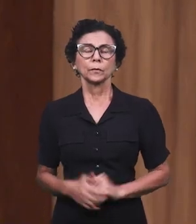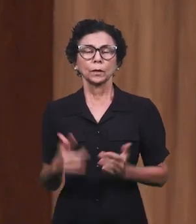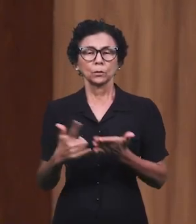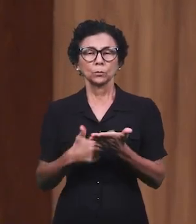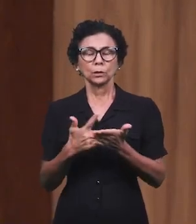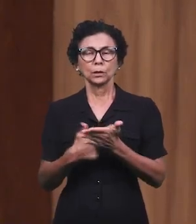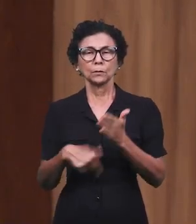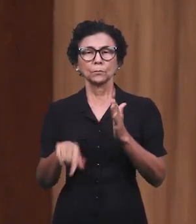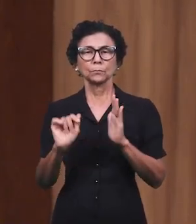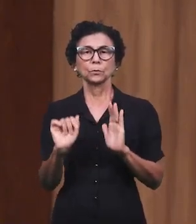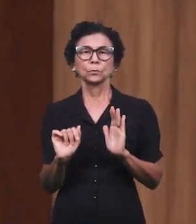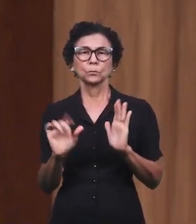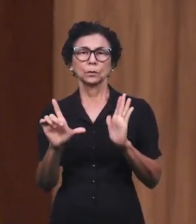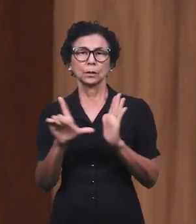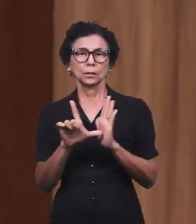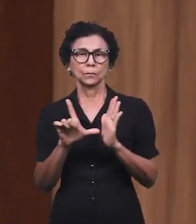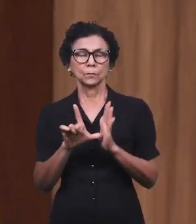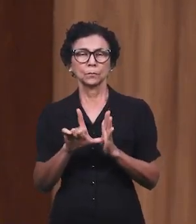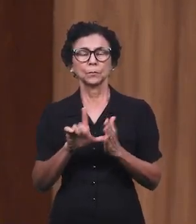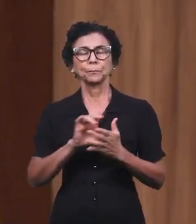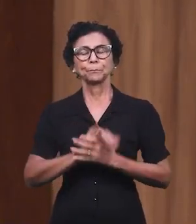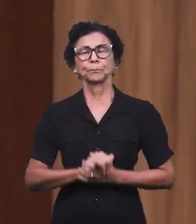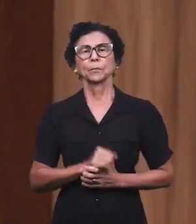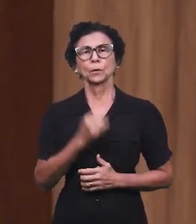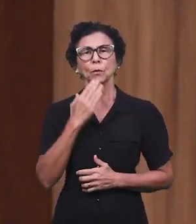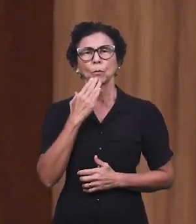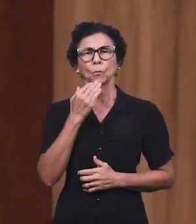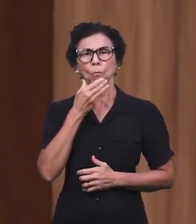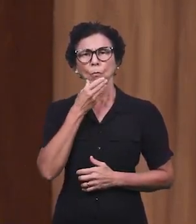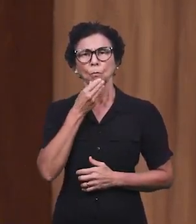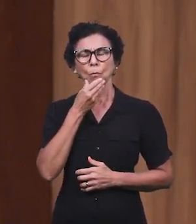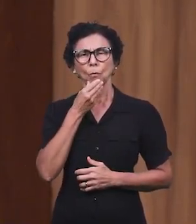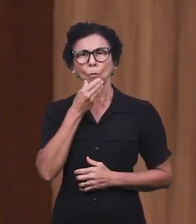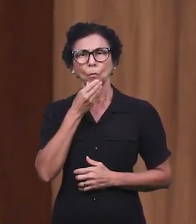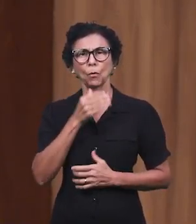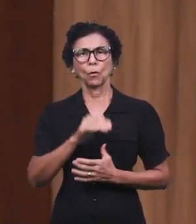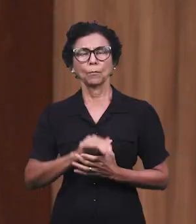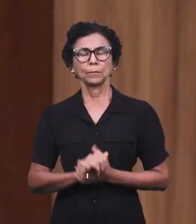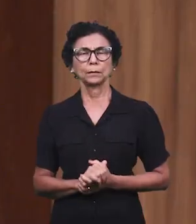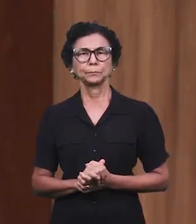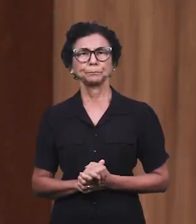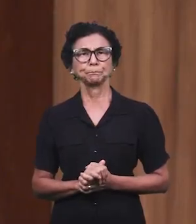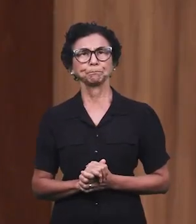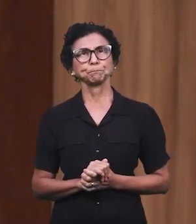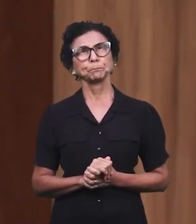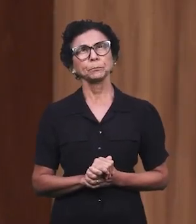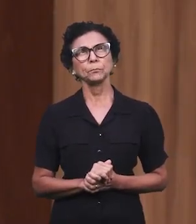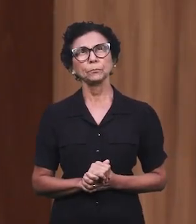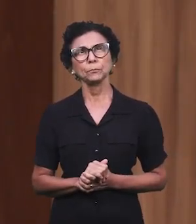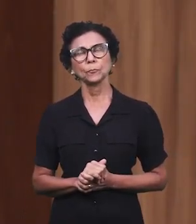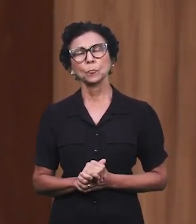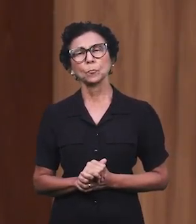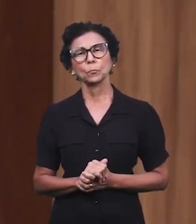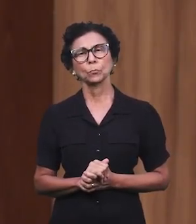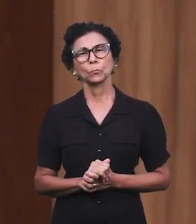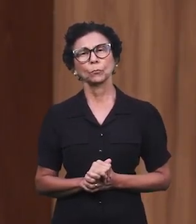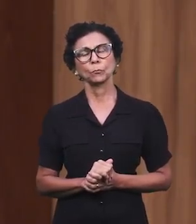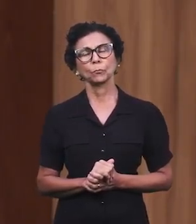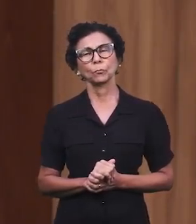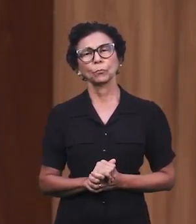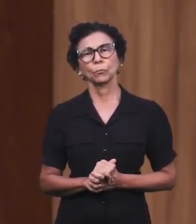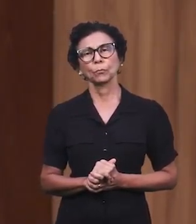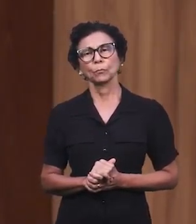a respeito do remidor, que era o Goel, né, no termo da palavra no hebraico, que traz o sentido daquele